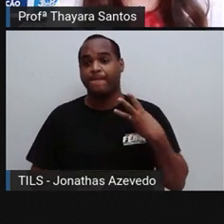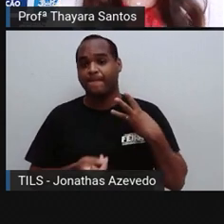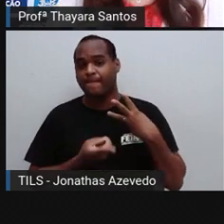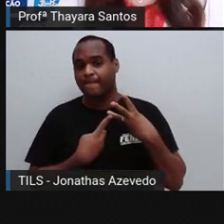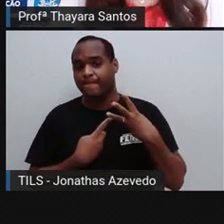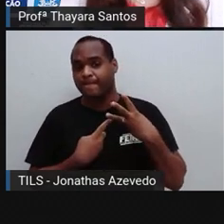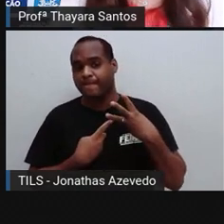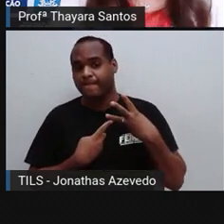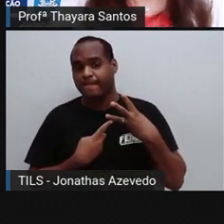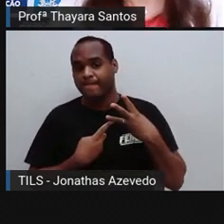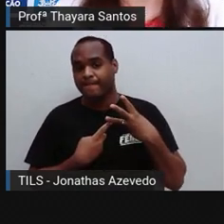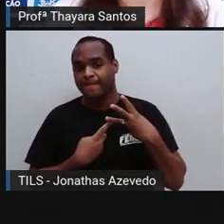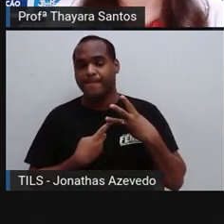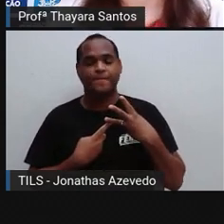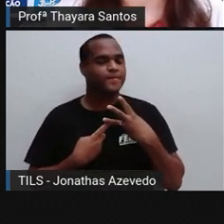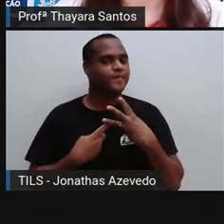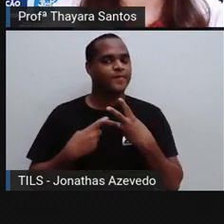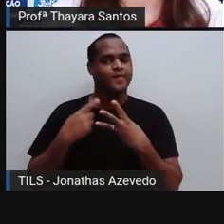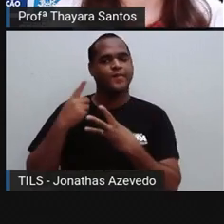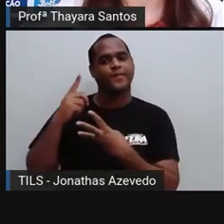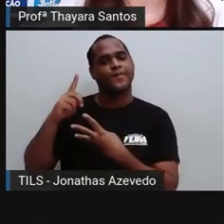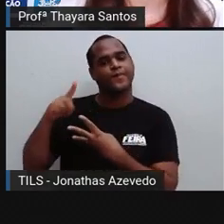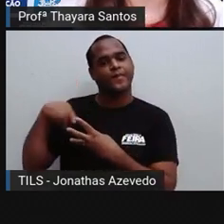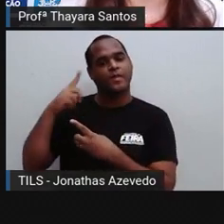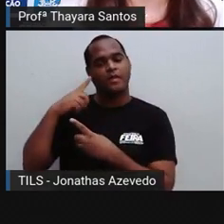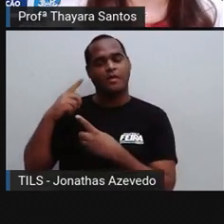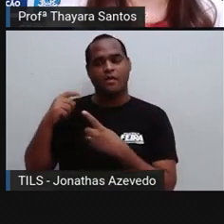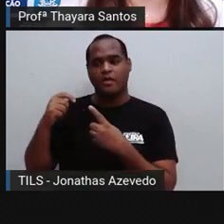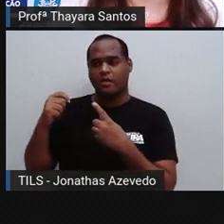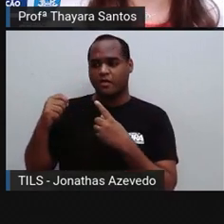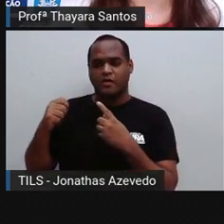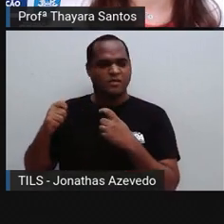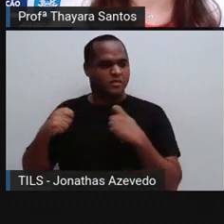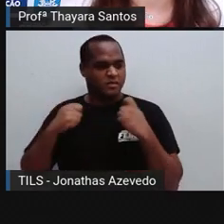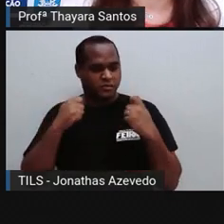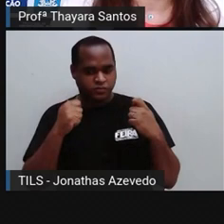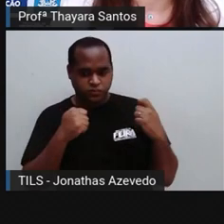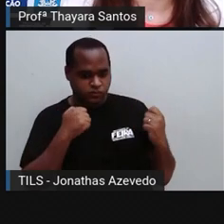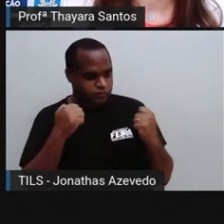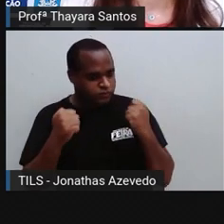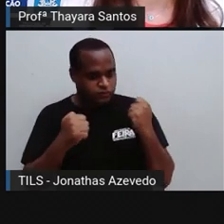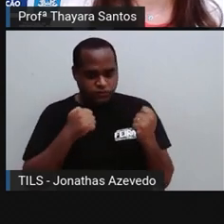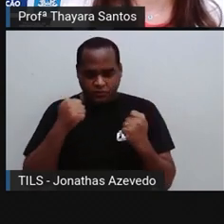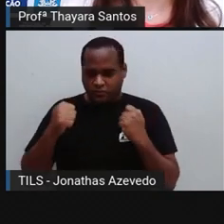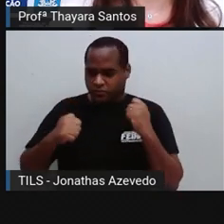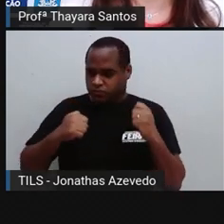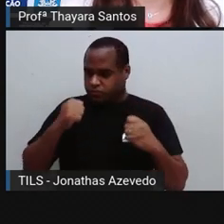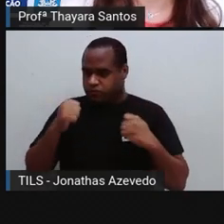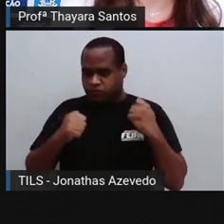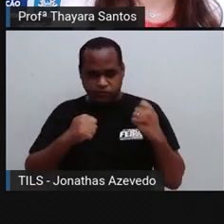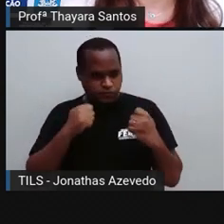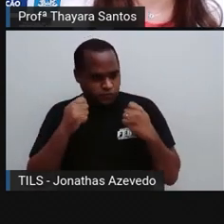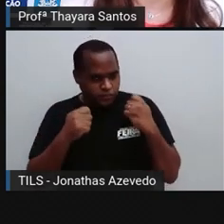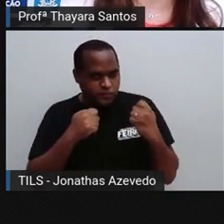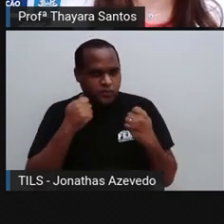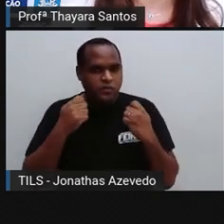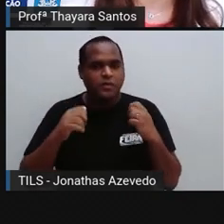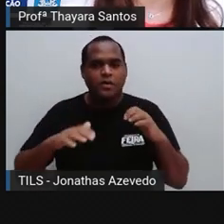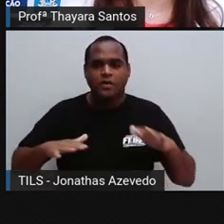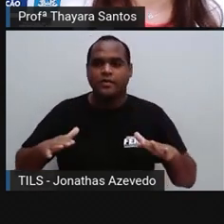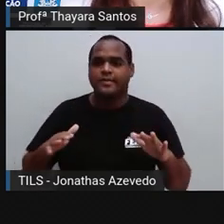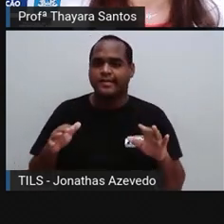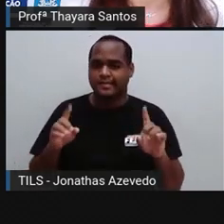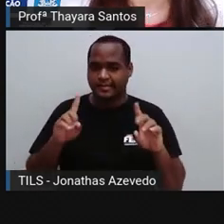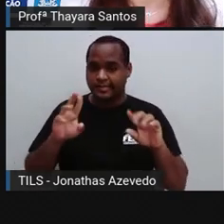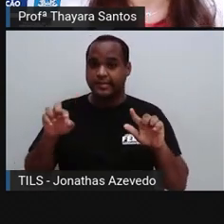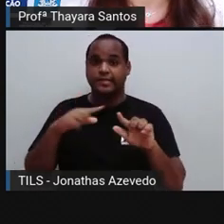E tem o último grupo de drogas, que são as drogas que a gente chama de perturbadoras. As drogas perturbadoras também podem ser